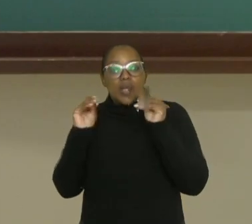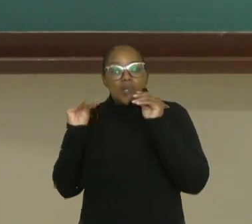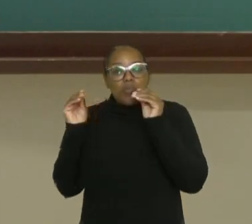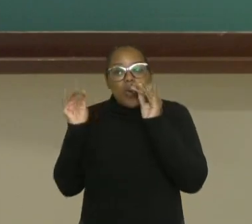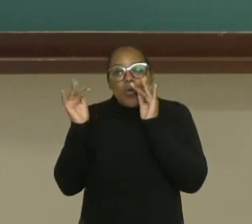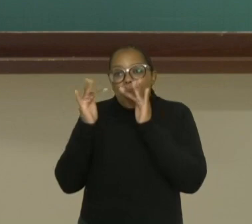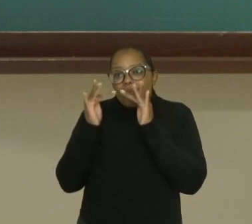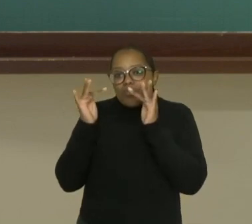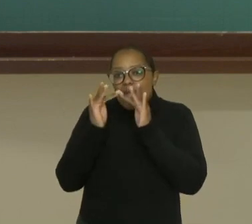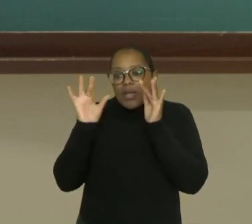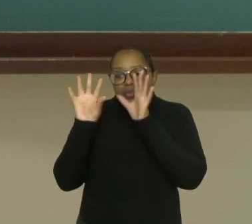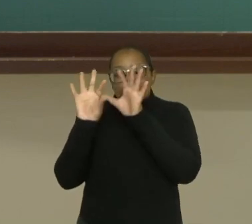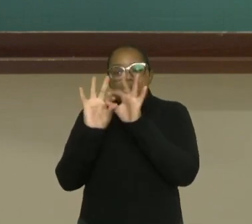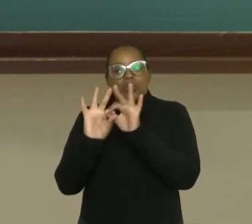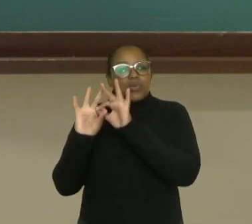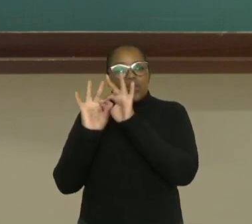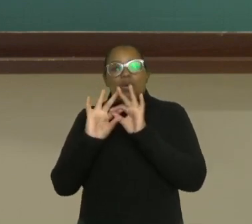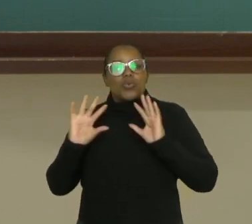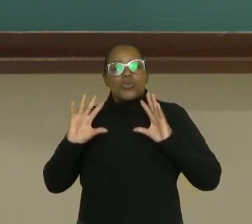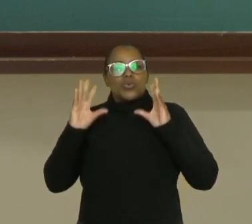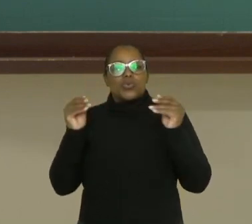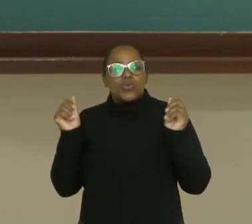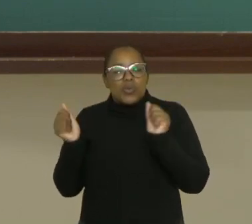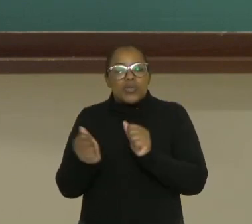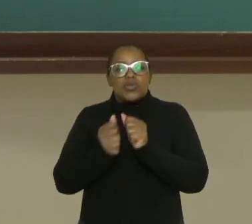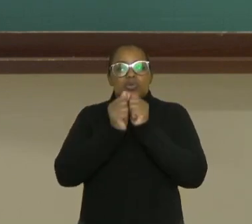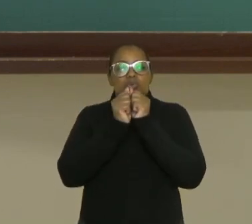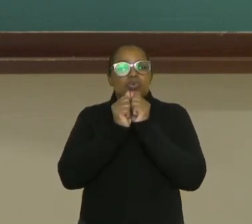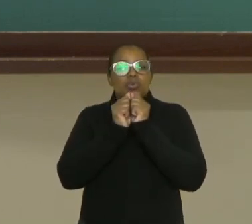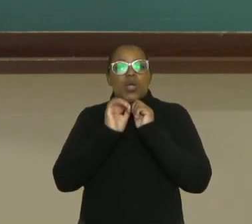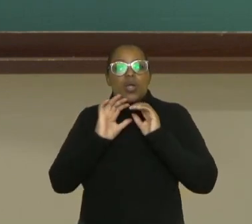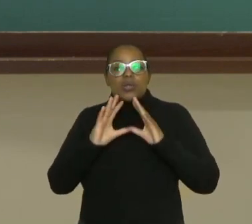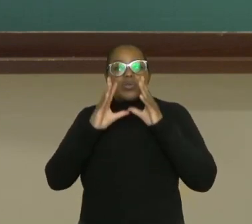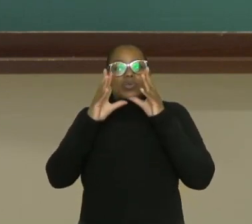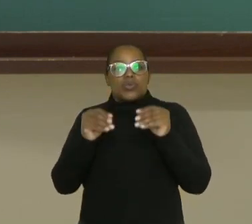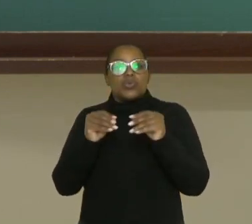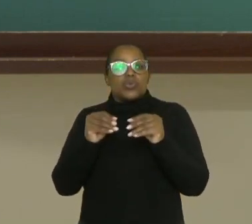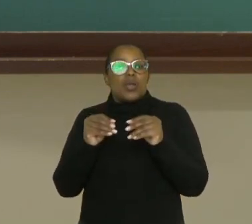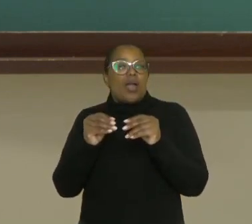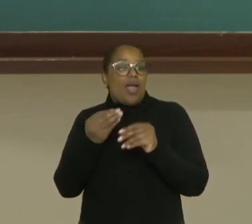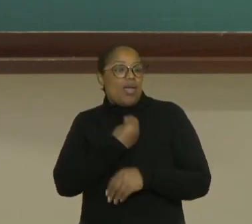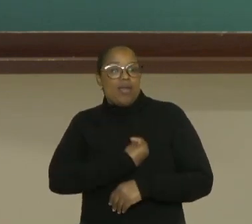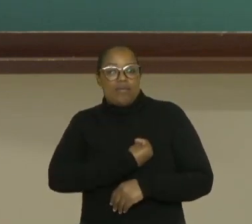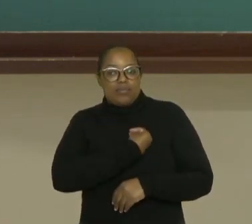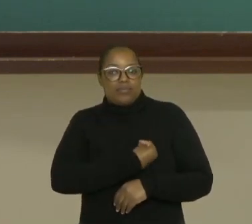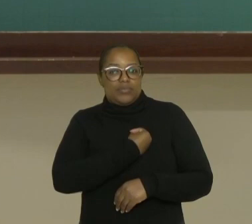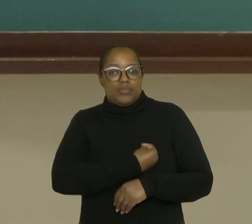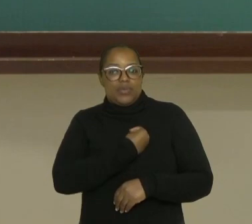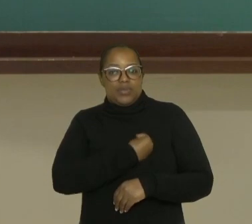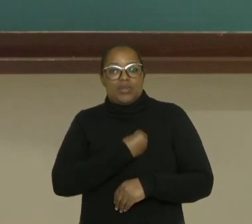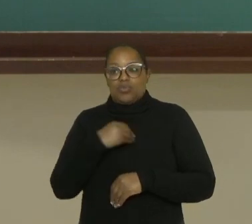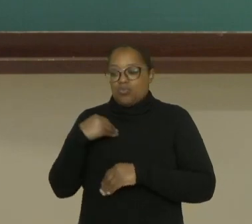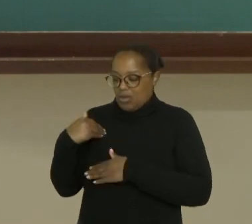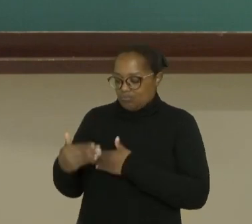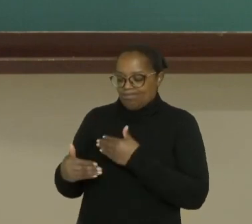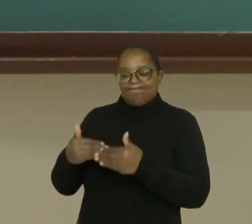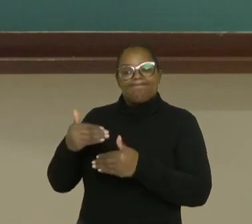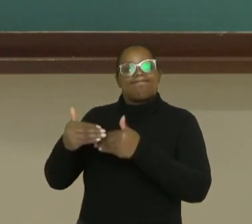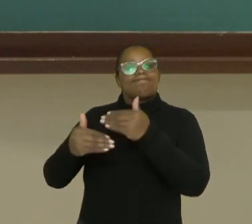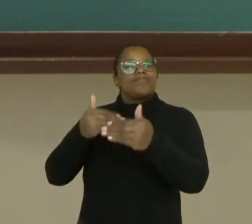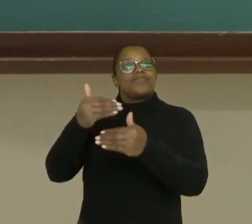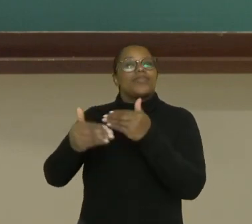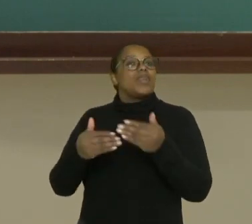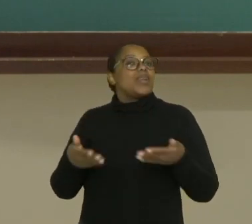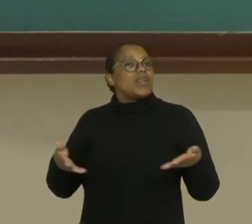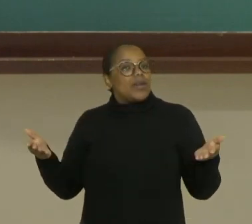conectado. Tudo está ligado. Tudo faz parte da mesma vida num fluxo constante. E é